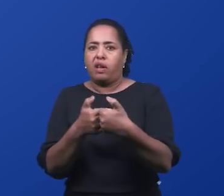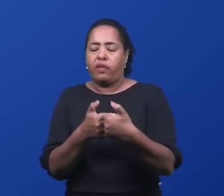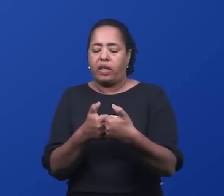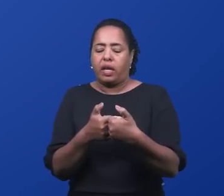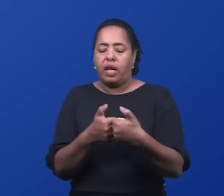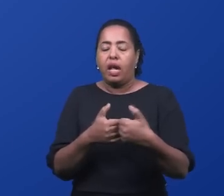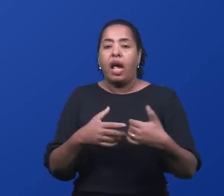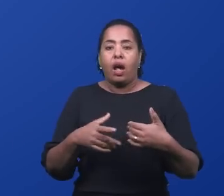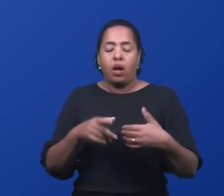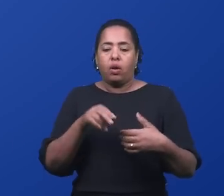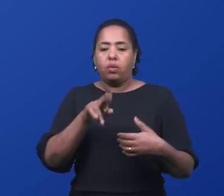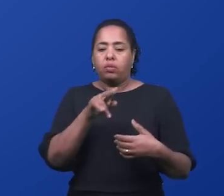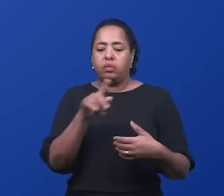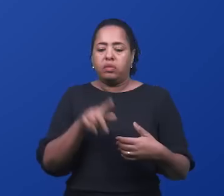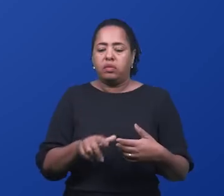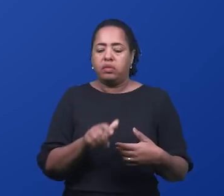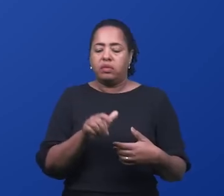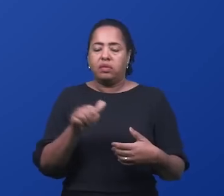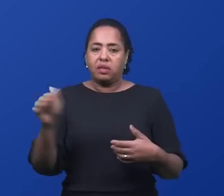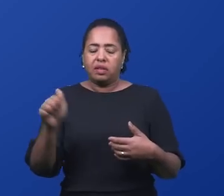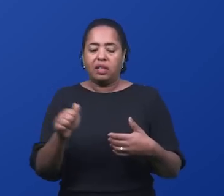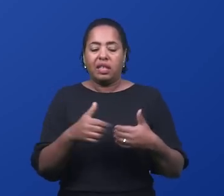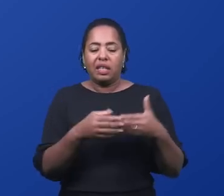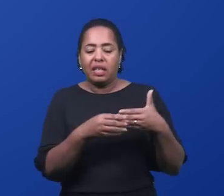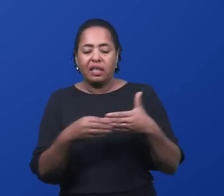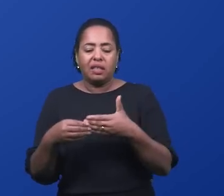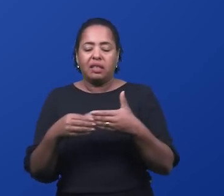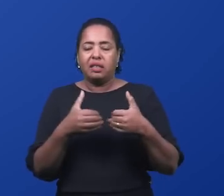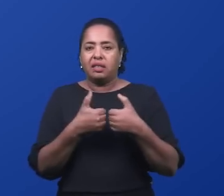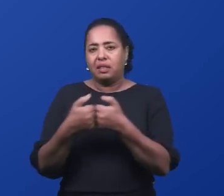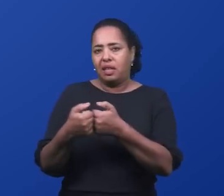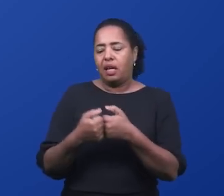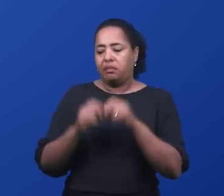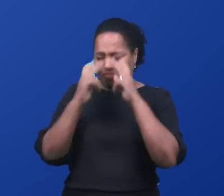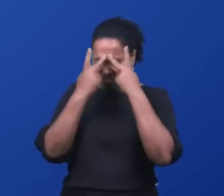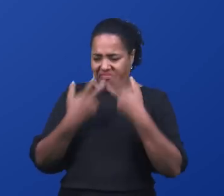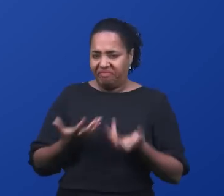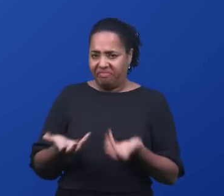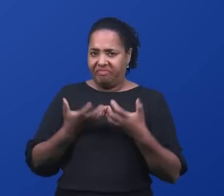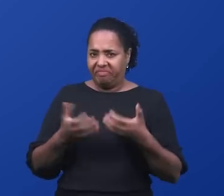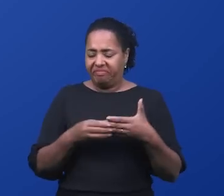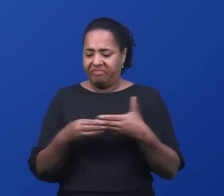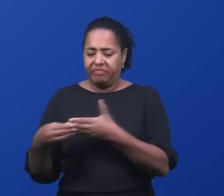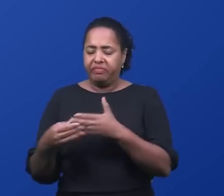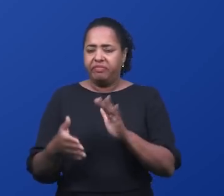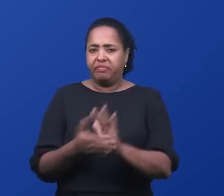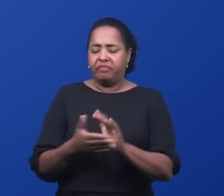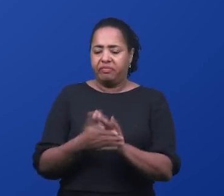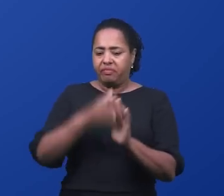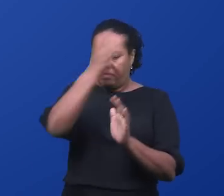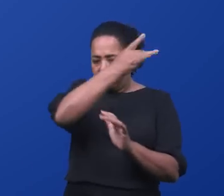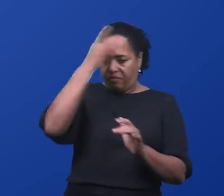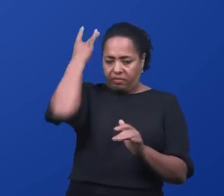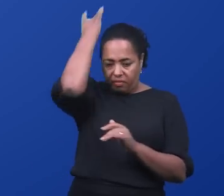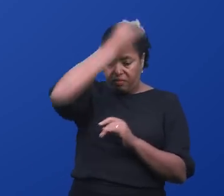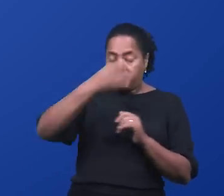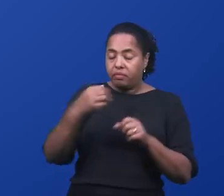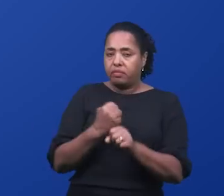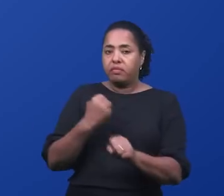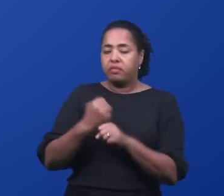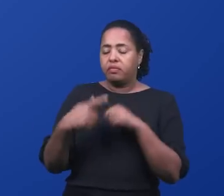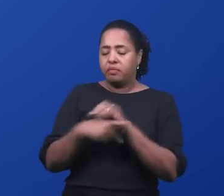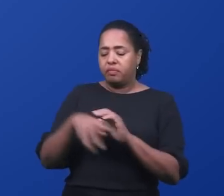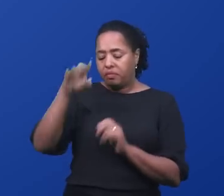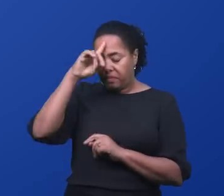queria guiar a arca. O homem hoje quer guiar o projeto do Espírito Santo, quer guiar a obra de Deus, quer colocar